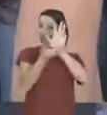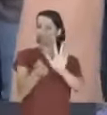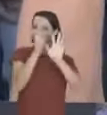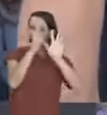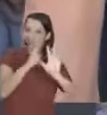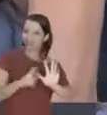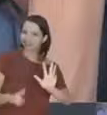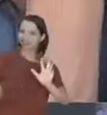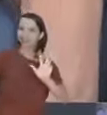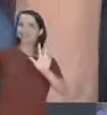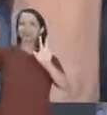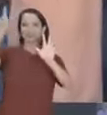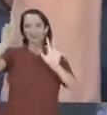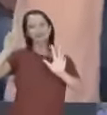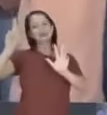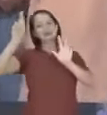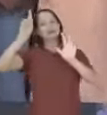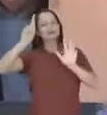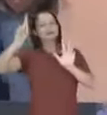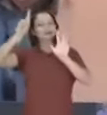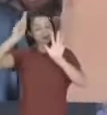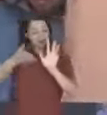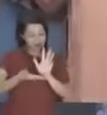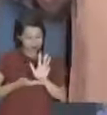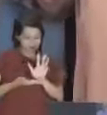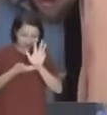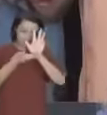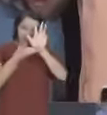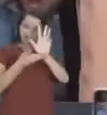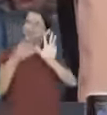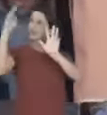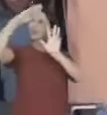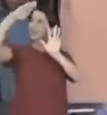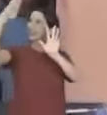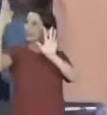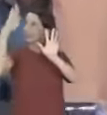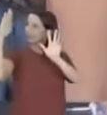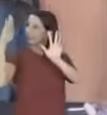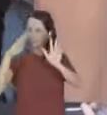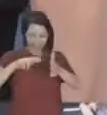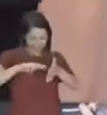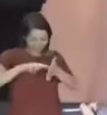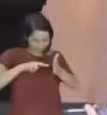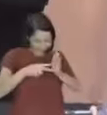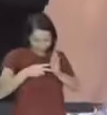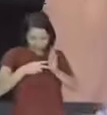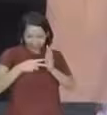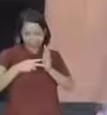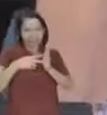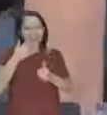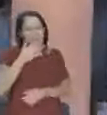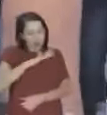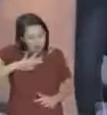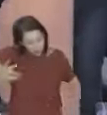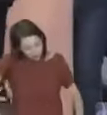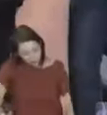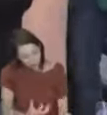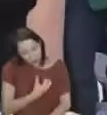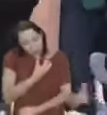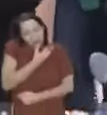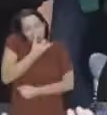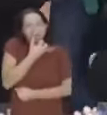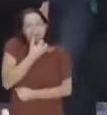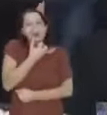Lulalá, o Brasil criança na alegria de se abraçar.